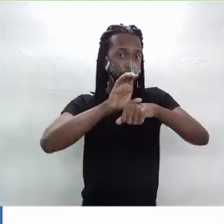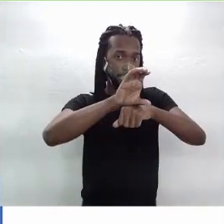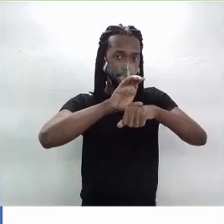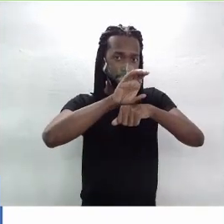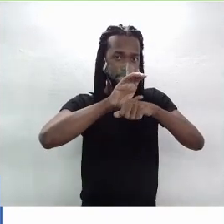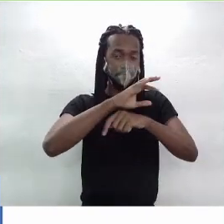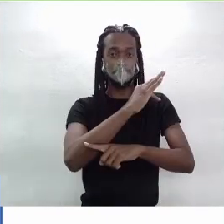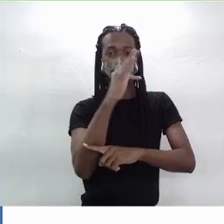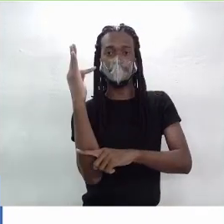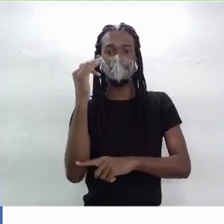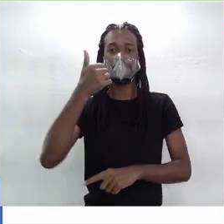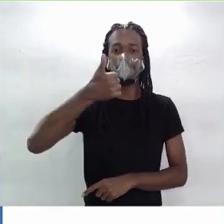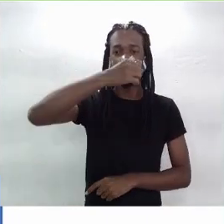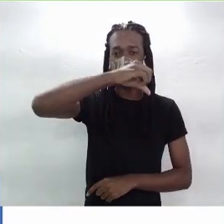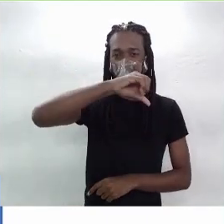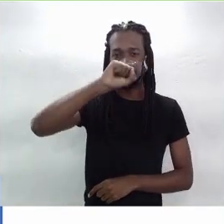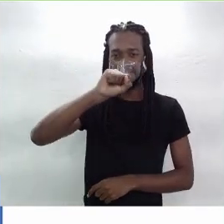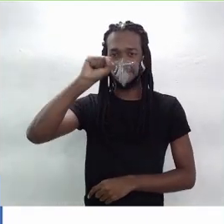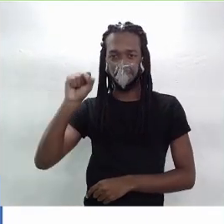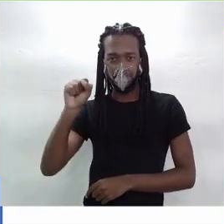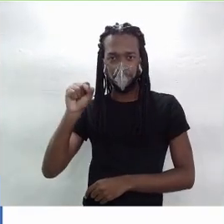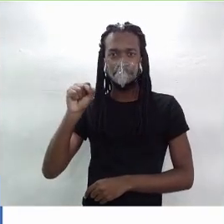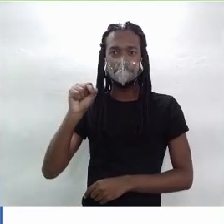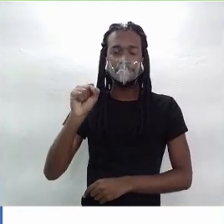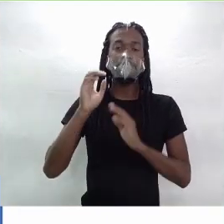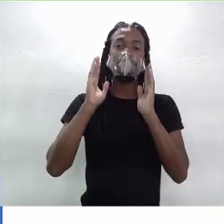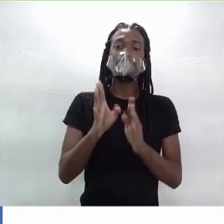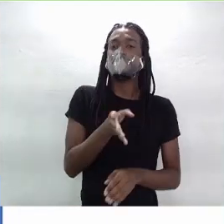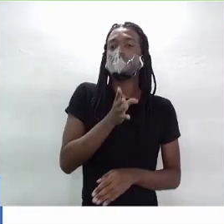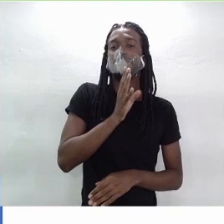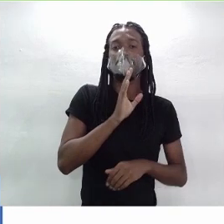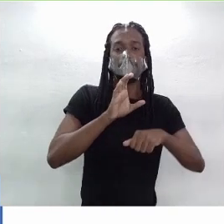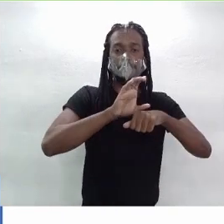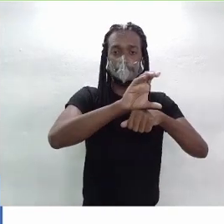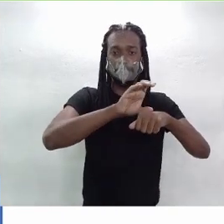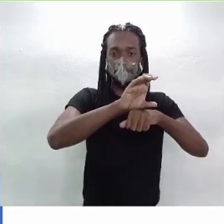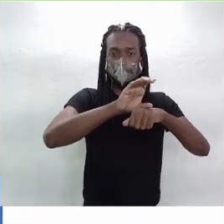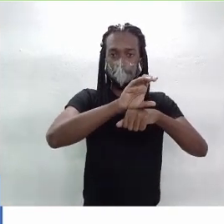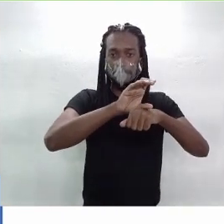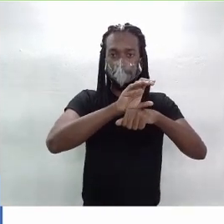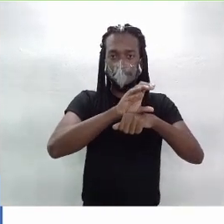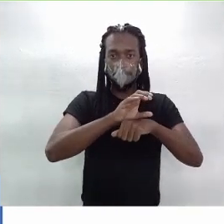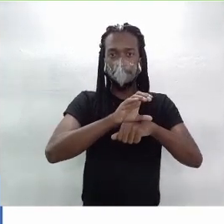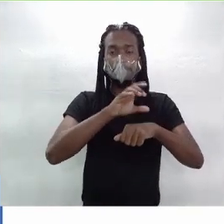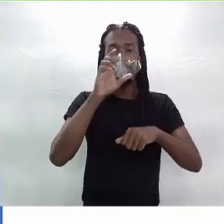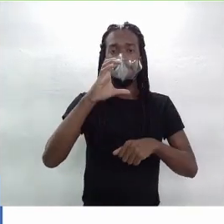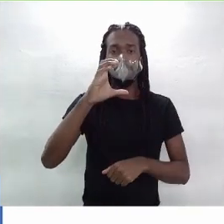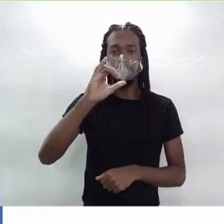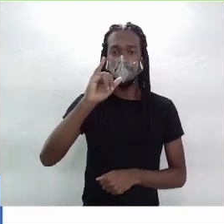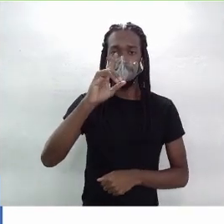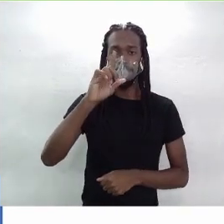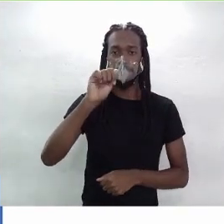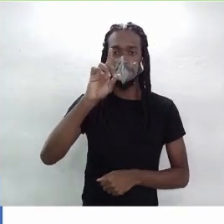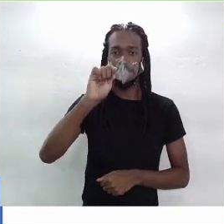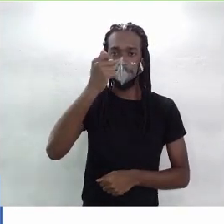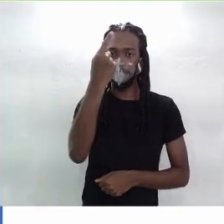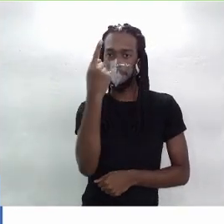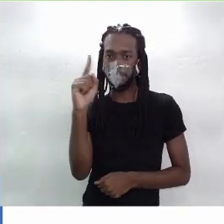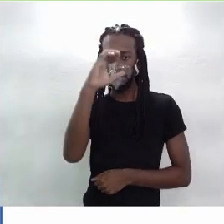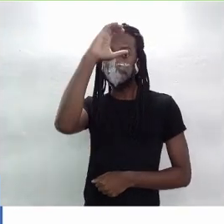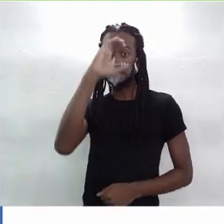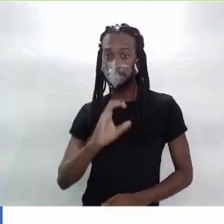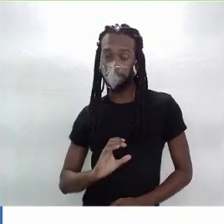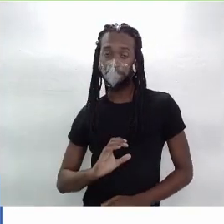Federal de 1988, conhecida como Constituição Cidadã, é a que